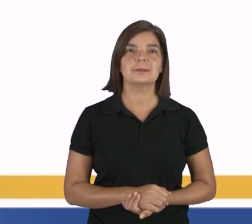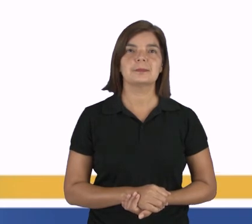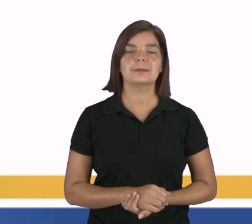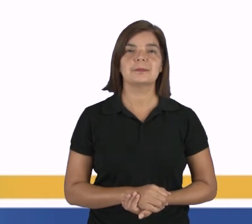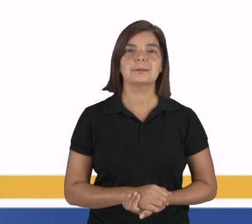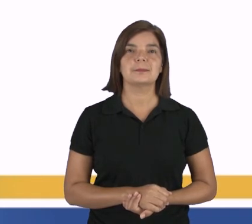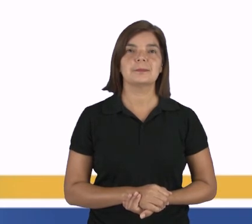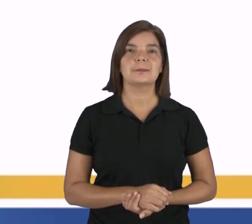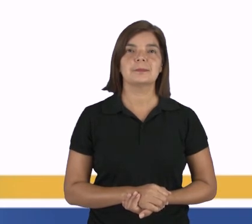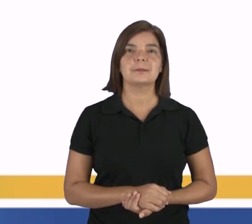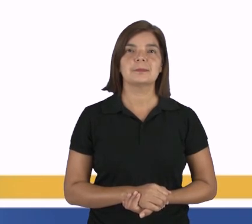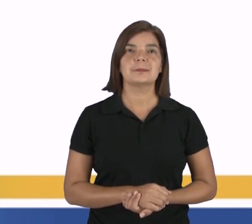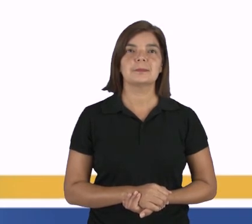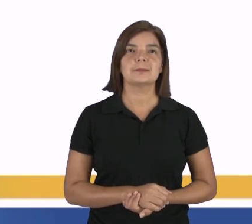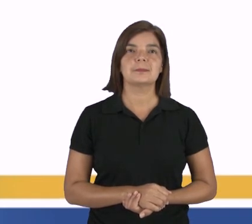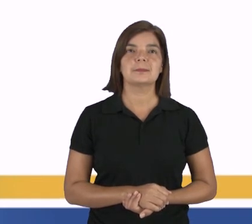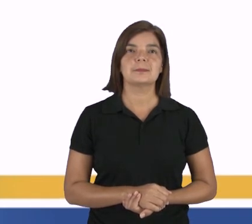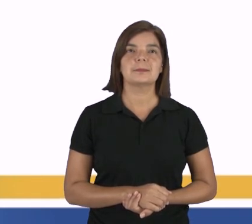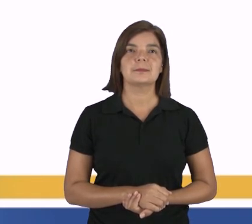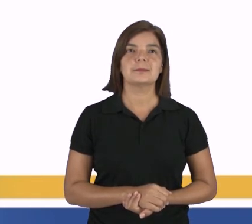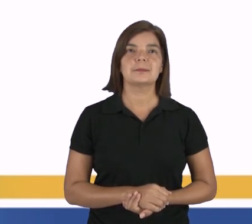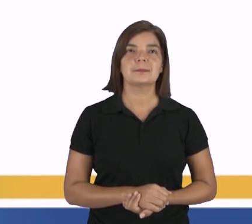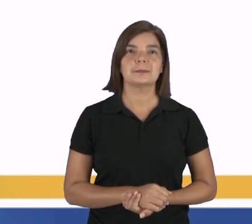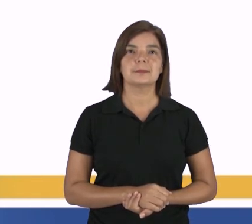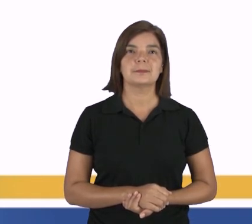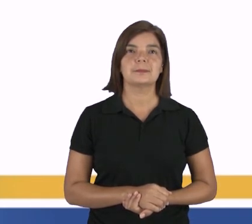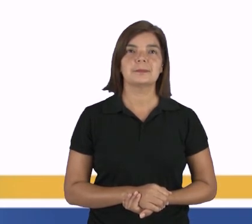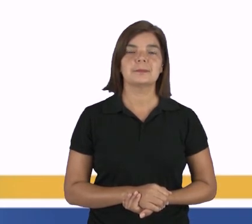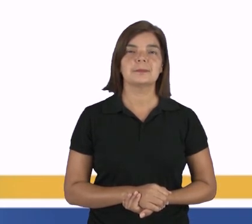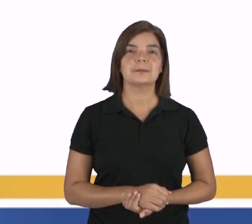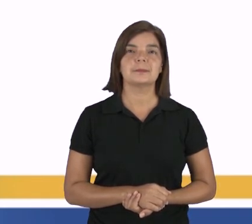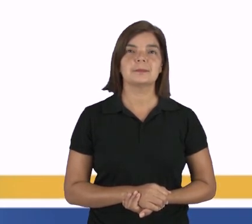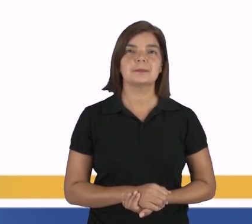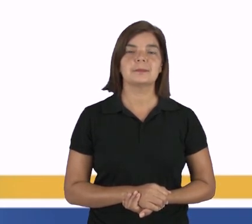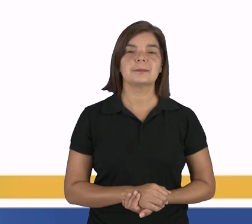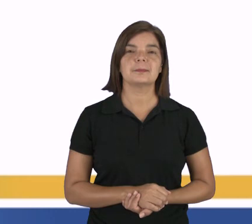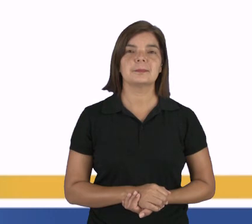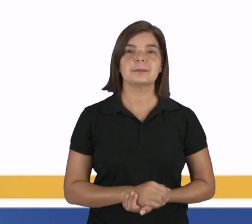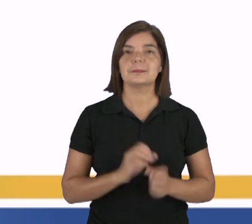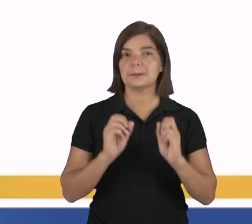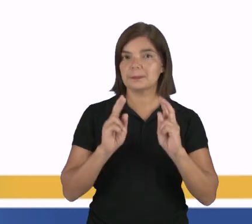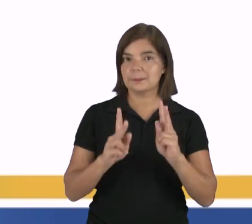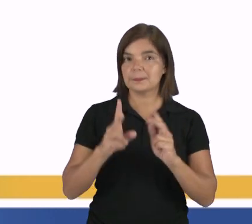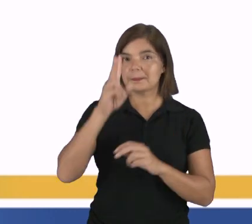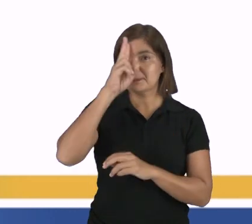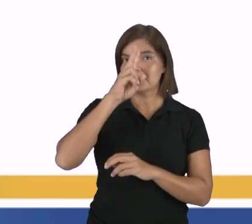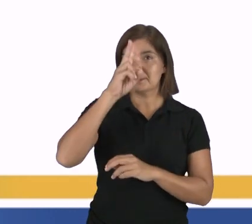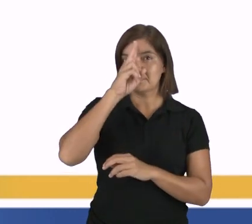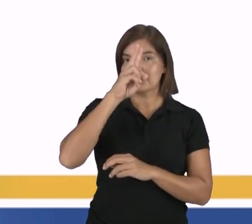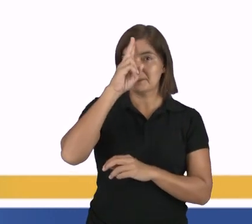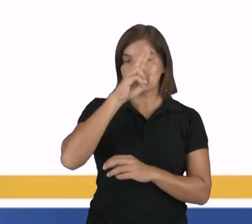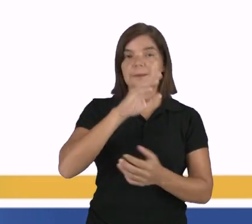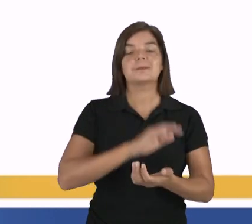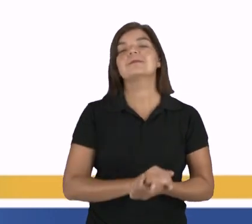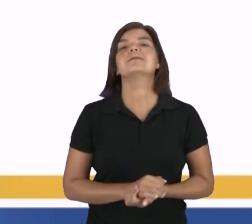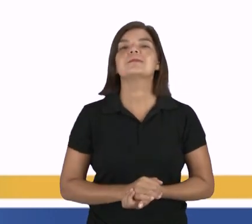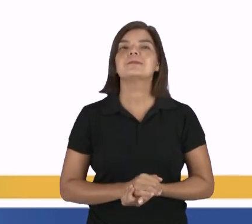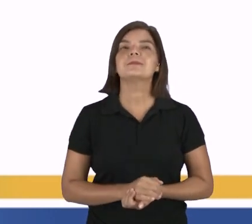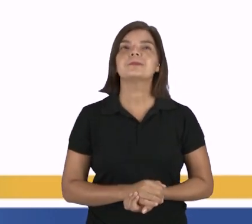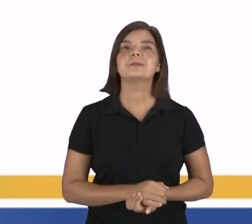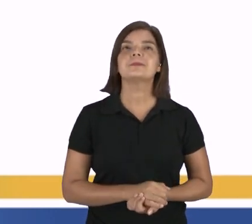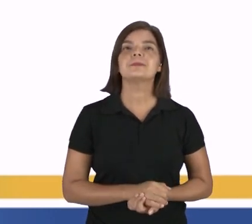it take to bake a cake? It takes about 1 hour, ok? Lembra, it takes, com